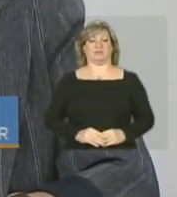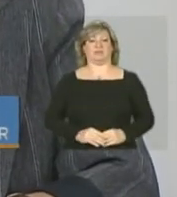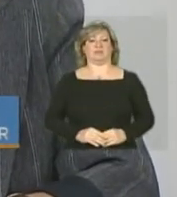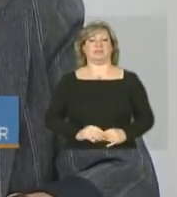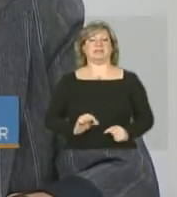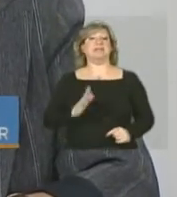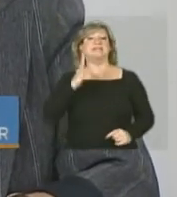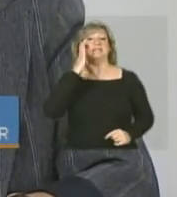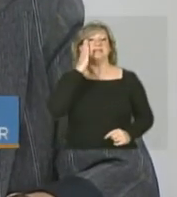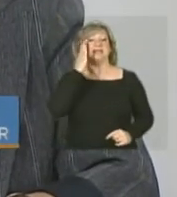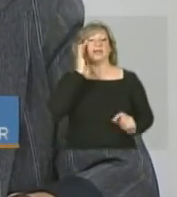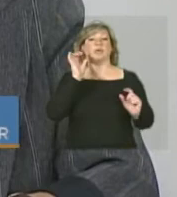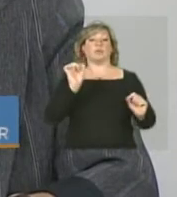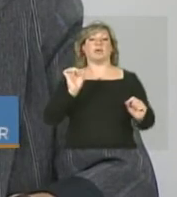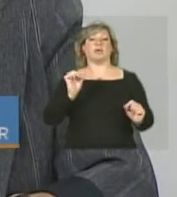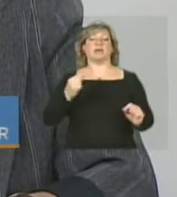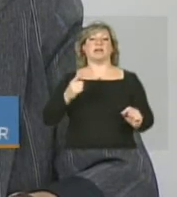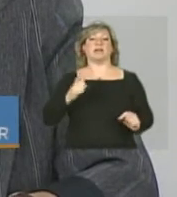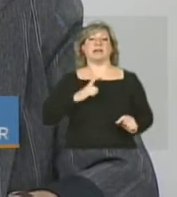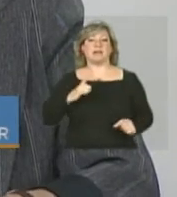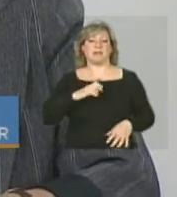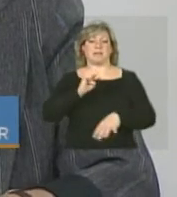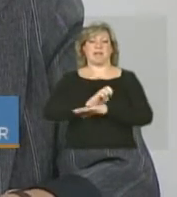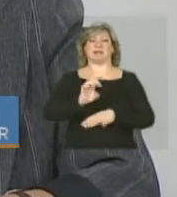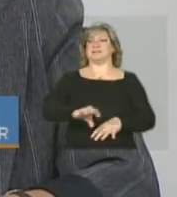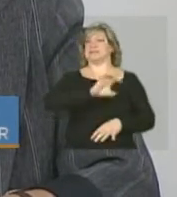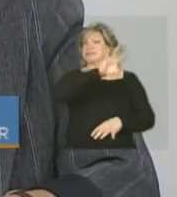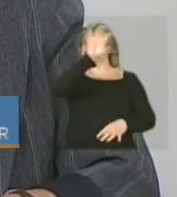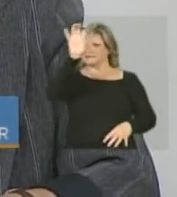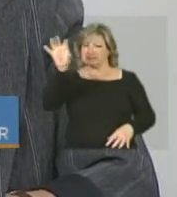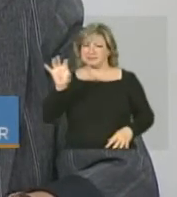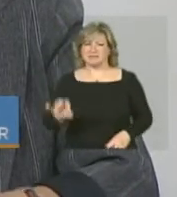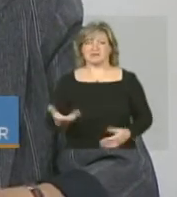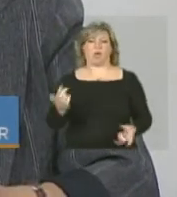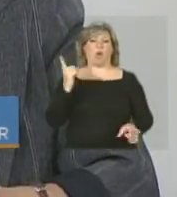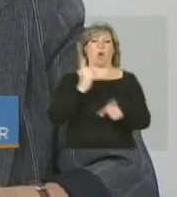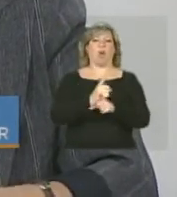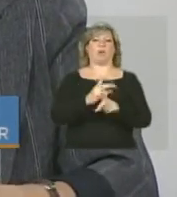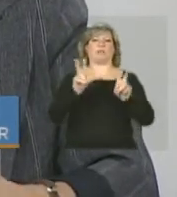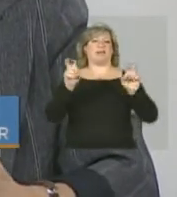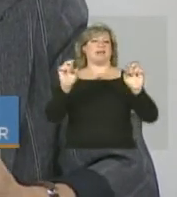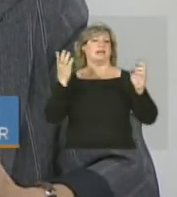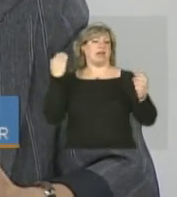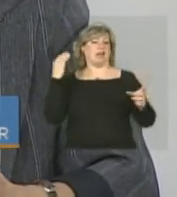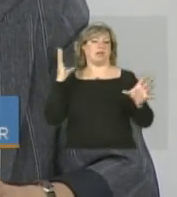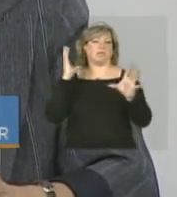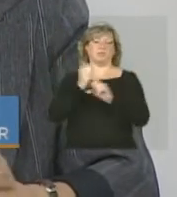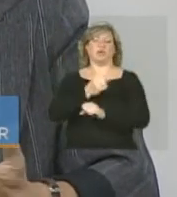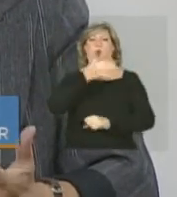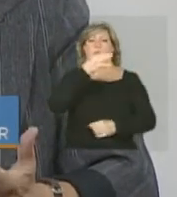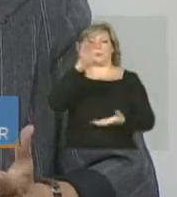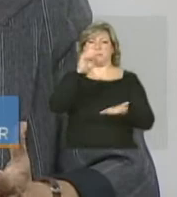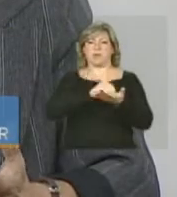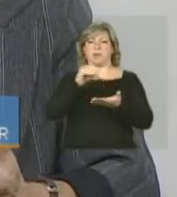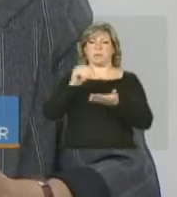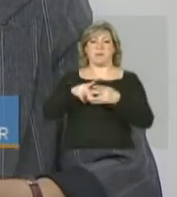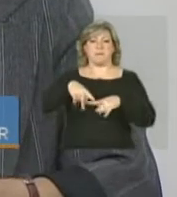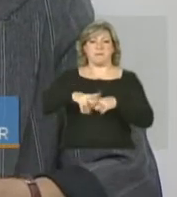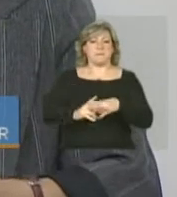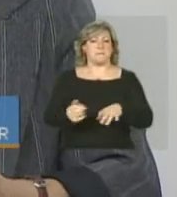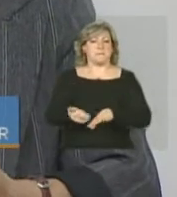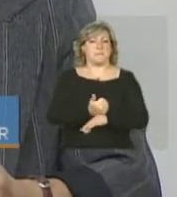e saber que temos dos estados, dos encontros temáticos, já propostas de aprimoramento,